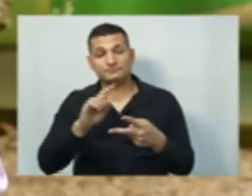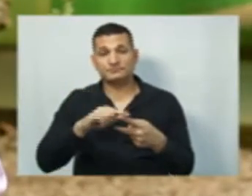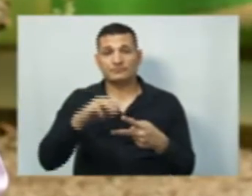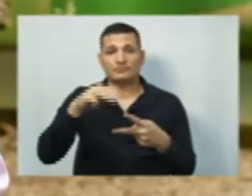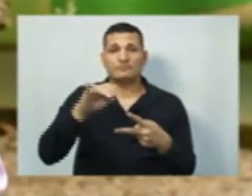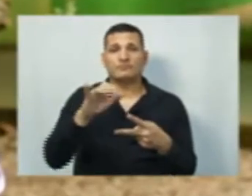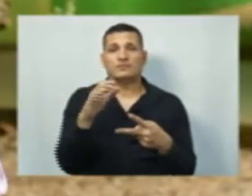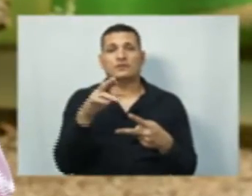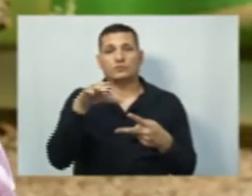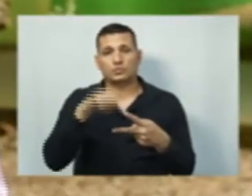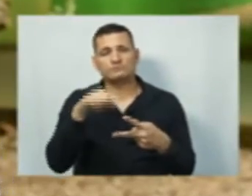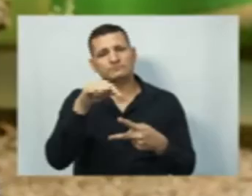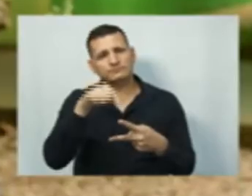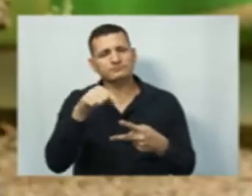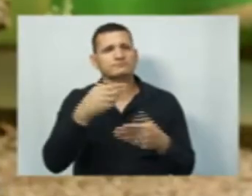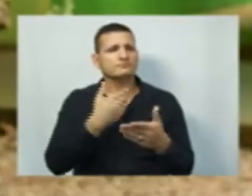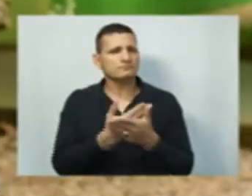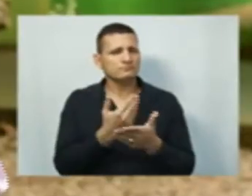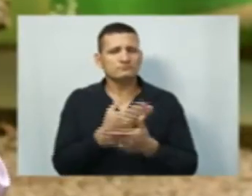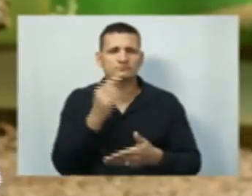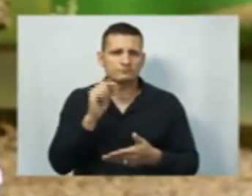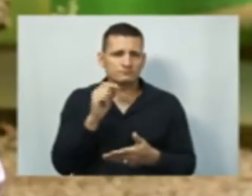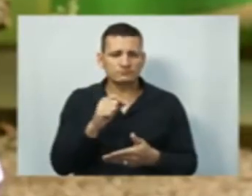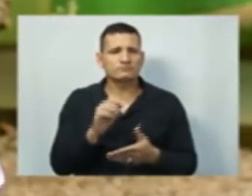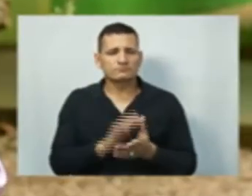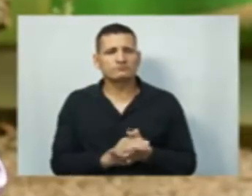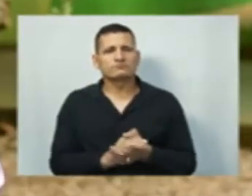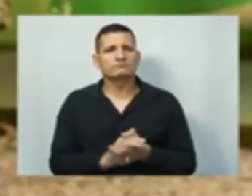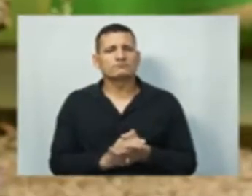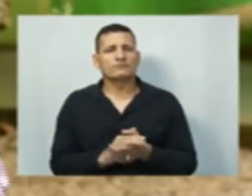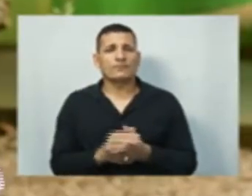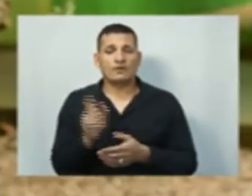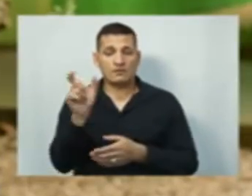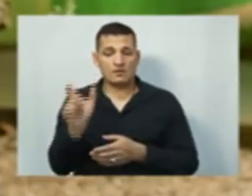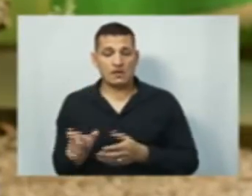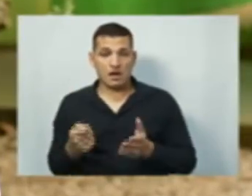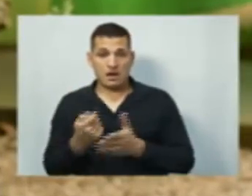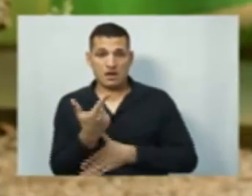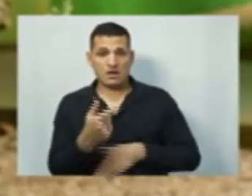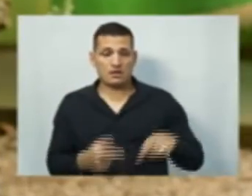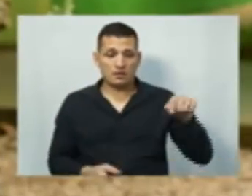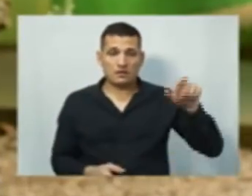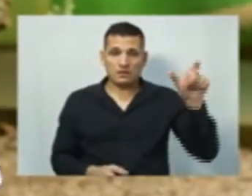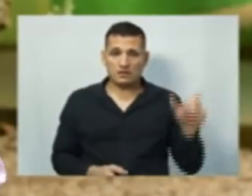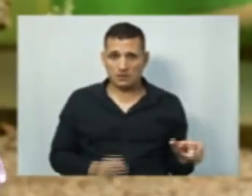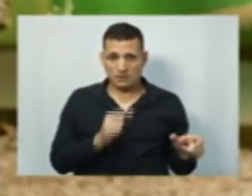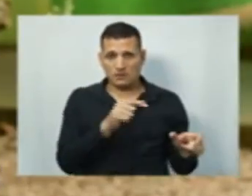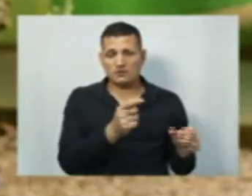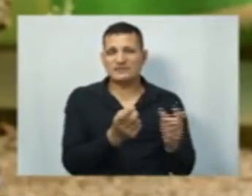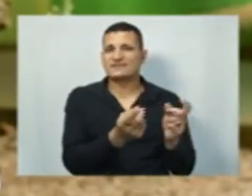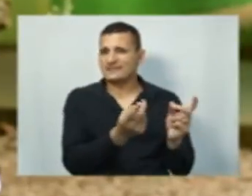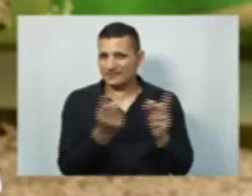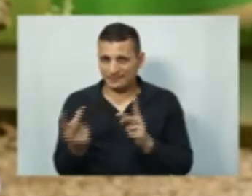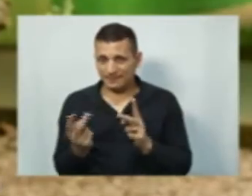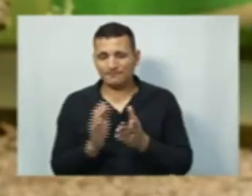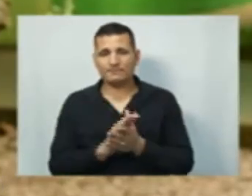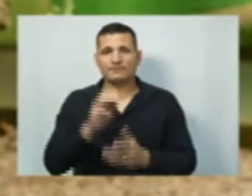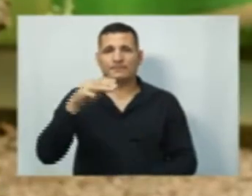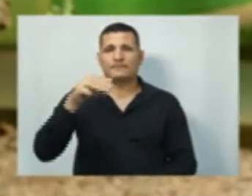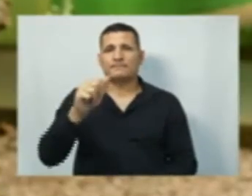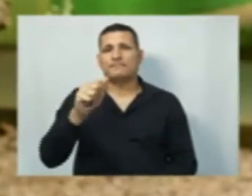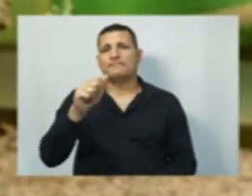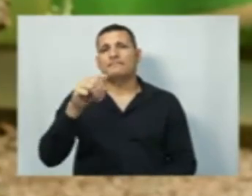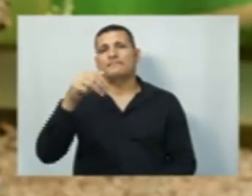Microeconomia estuda a relação entre a unidade consumidora e a unidade produtora e sua relação a nível de mercado. Macroeconomia estuda